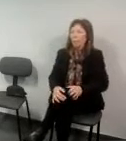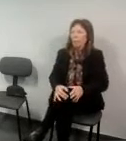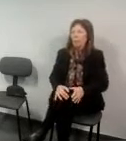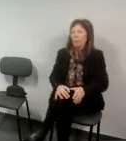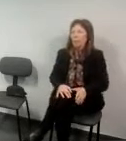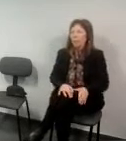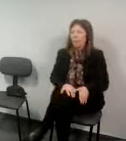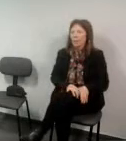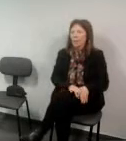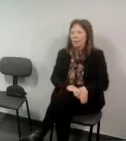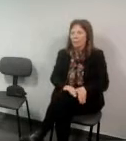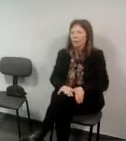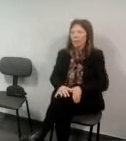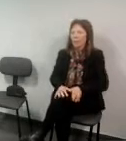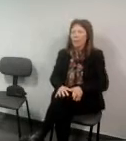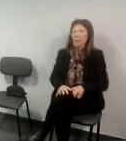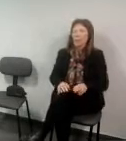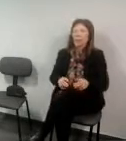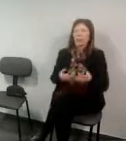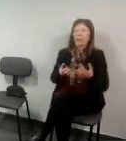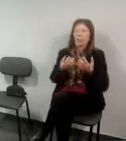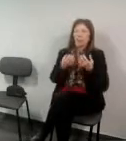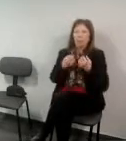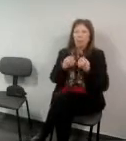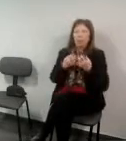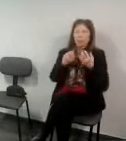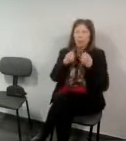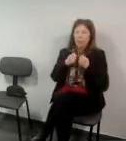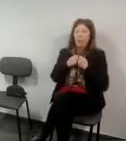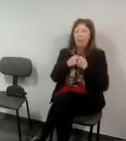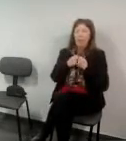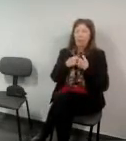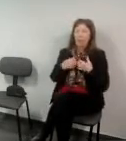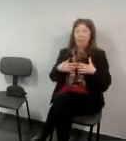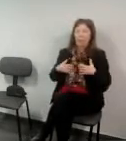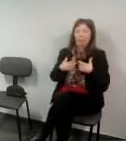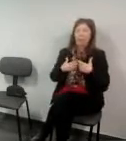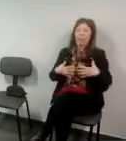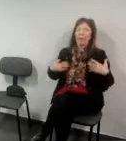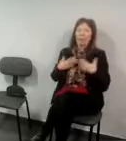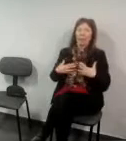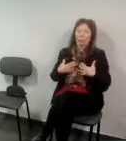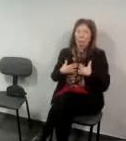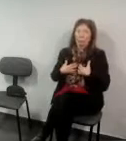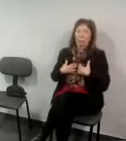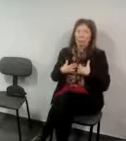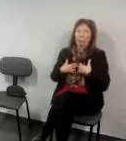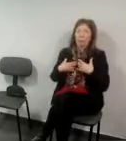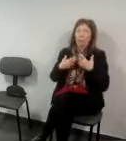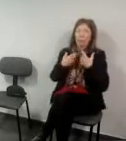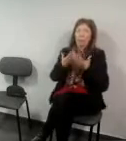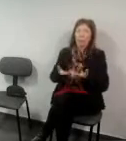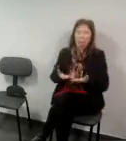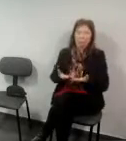laringe, tem todos eles certinho lá, o que é o... Porque quando a pessoa se cala, mas ela tem uma revolta interior, só